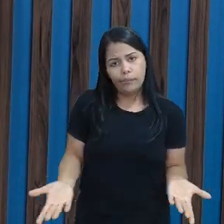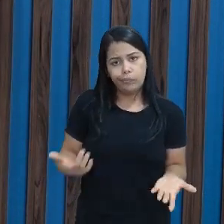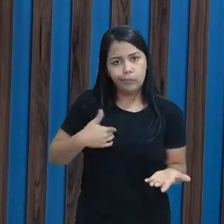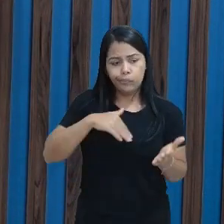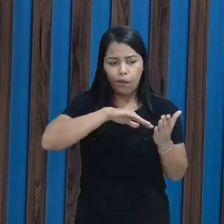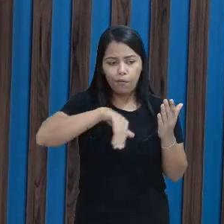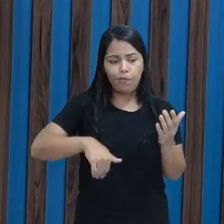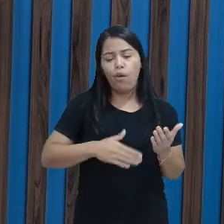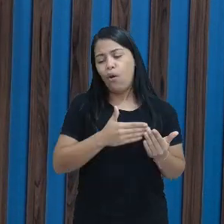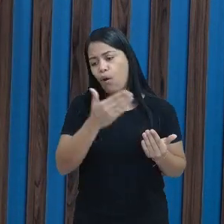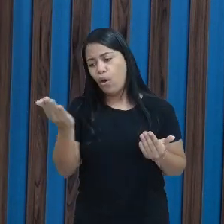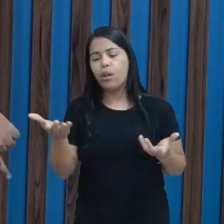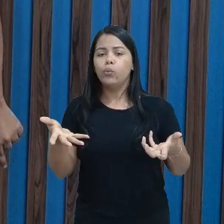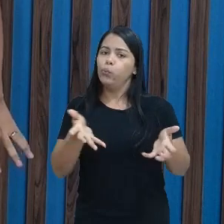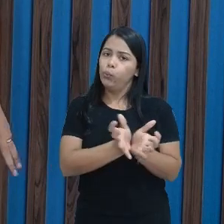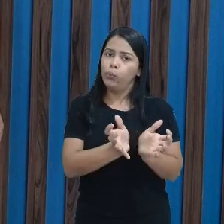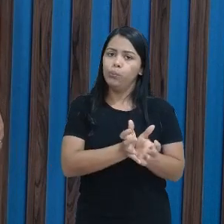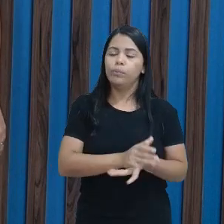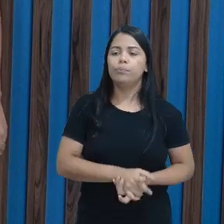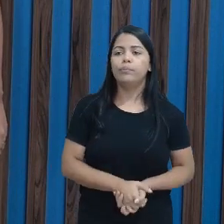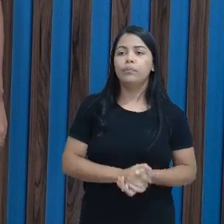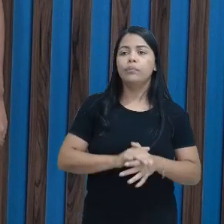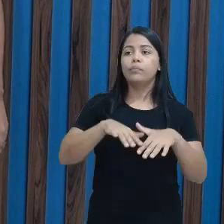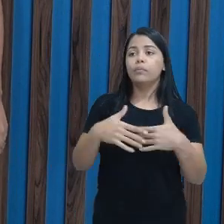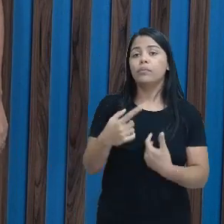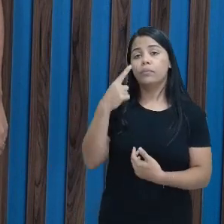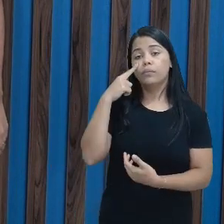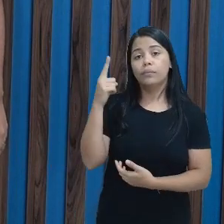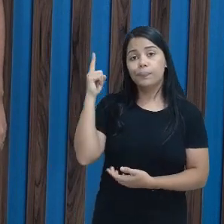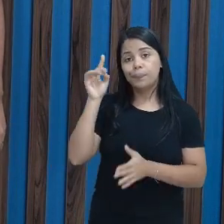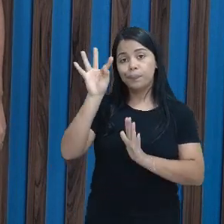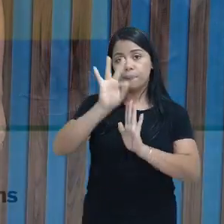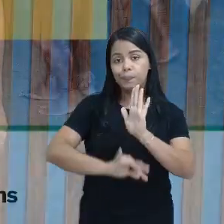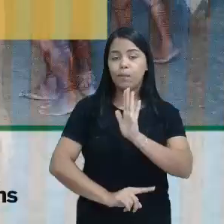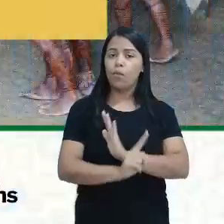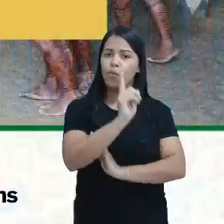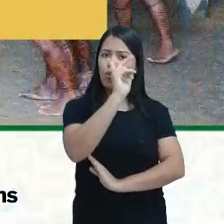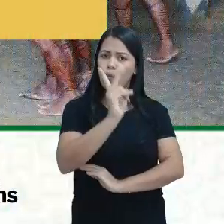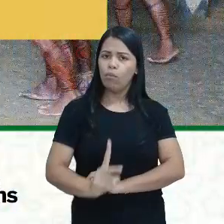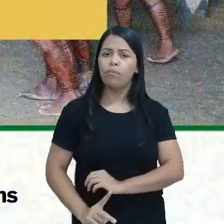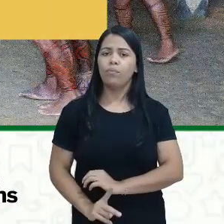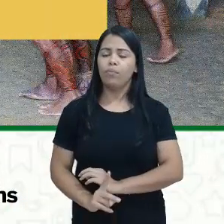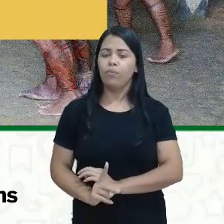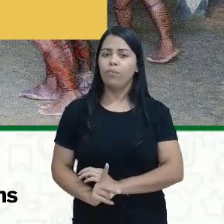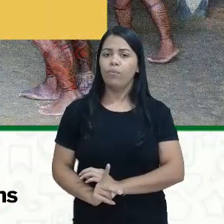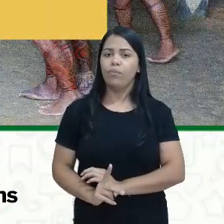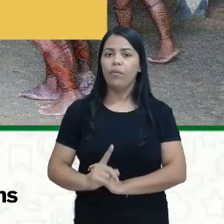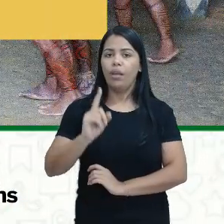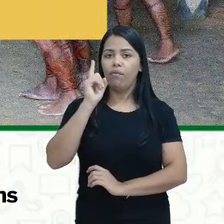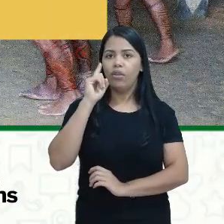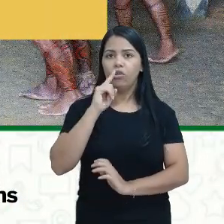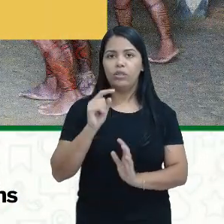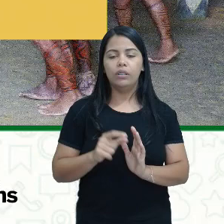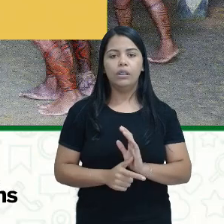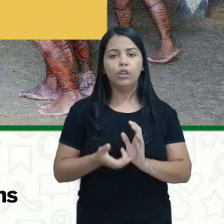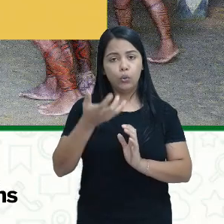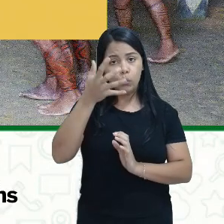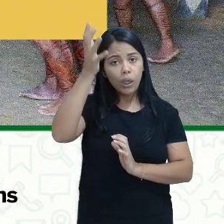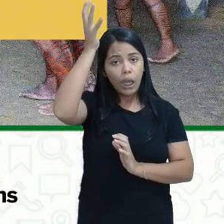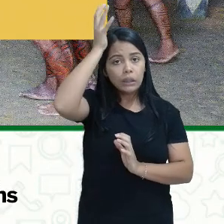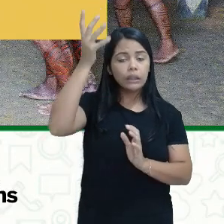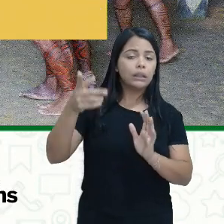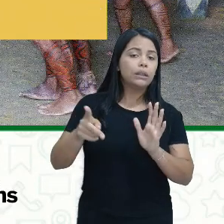conjunto. Dentro disso, olha só esse textinho aqui, ó. Uma vez, textozinho aí do cacique da